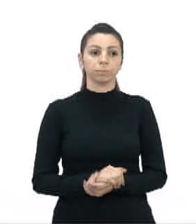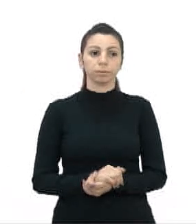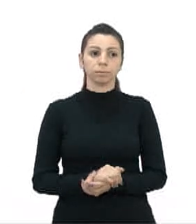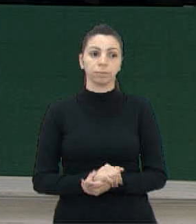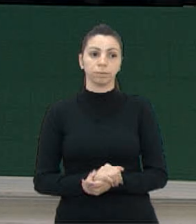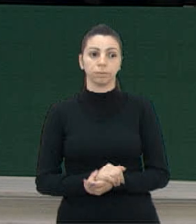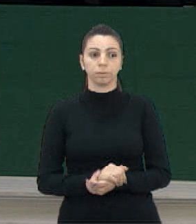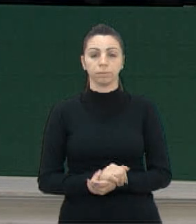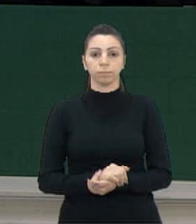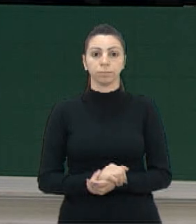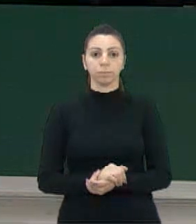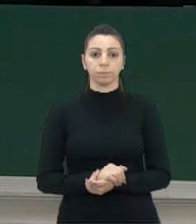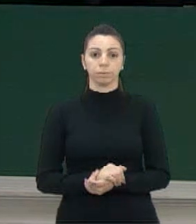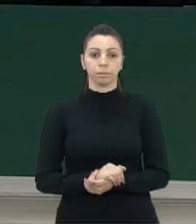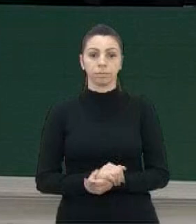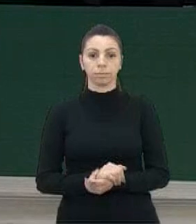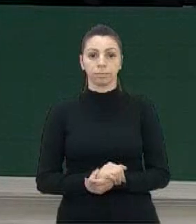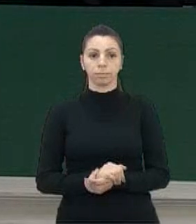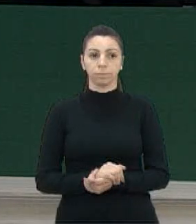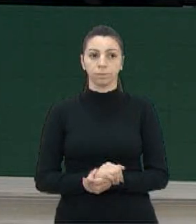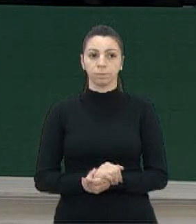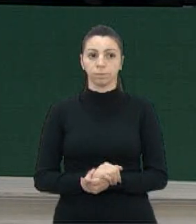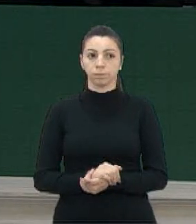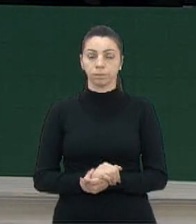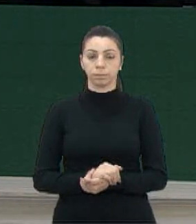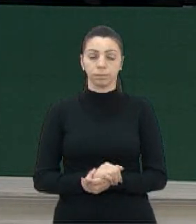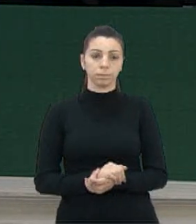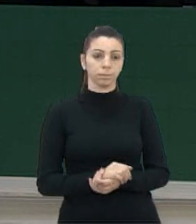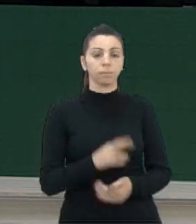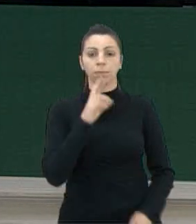8 mols são quantas gramas? Eu vou ter